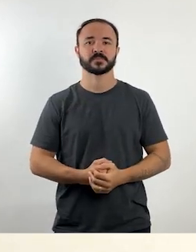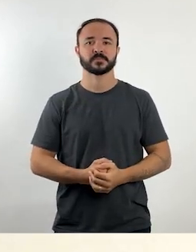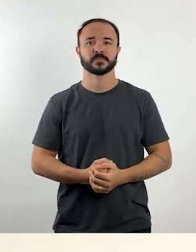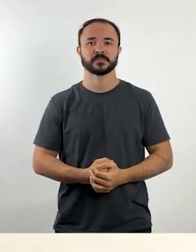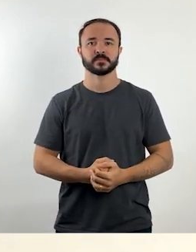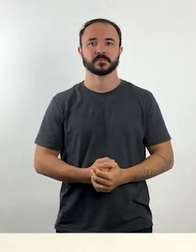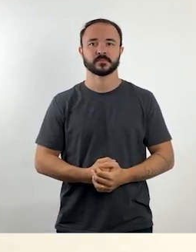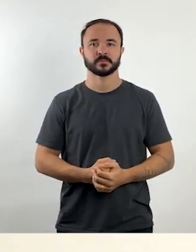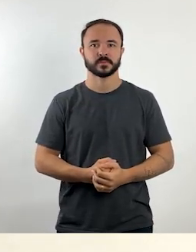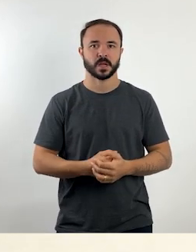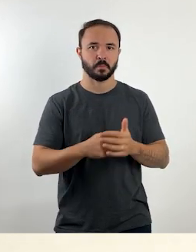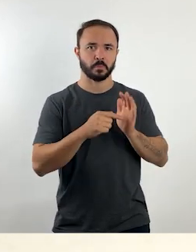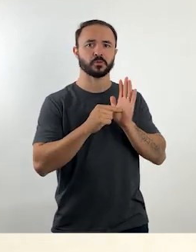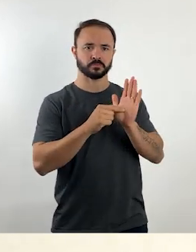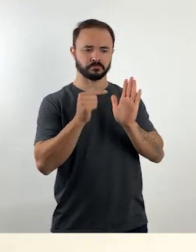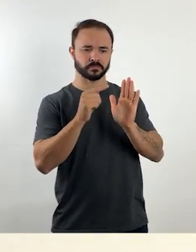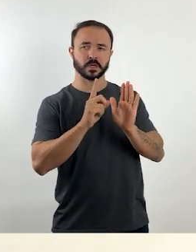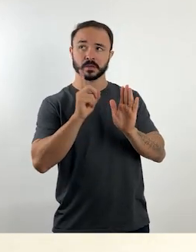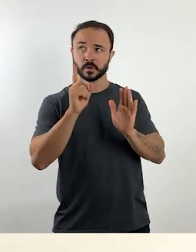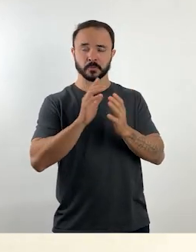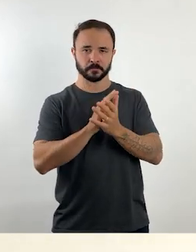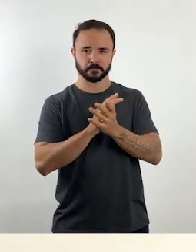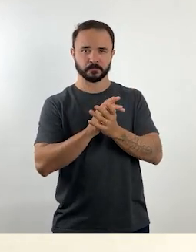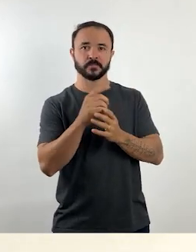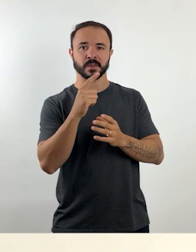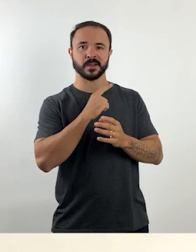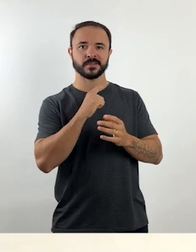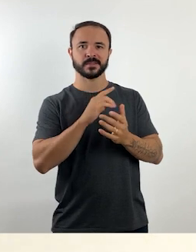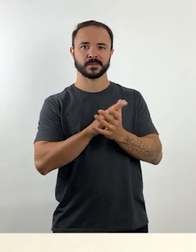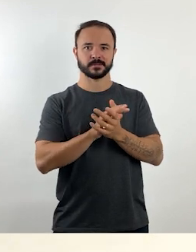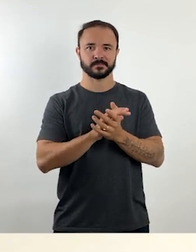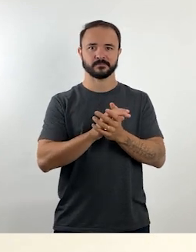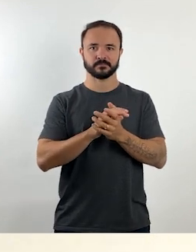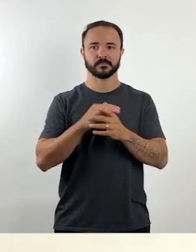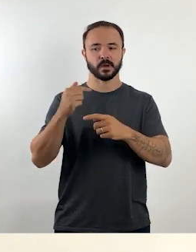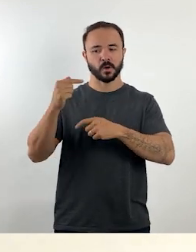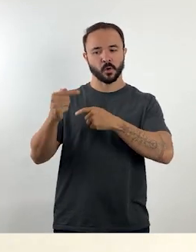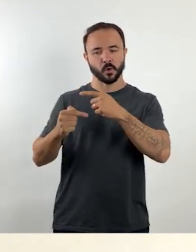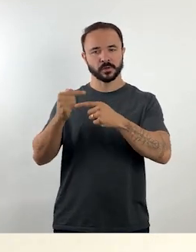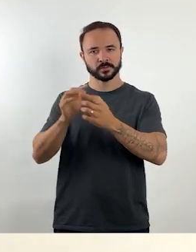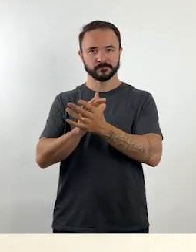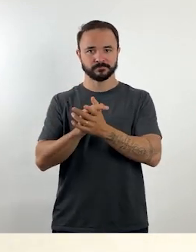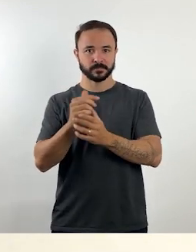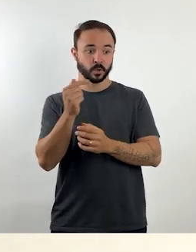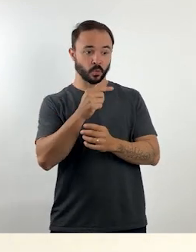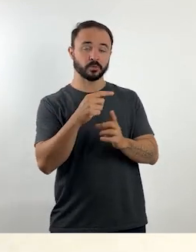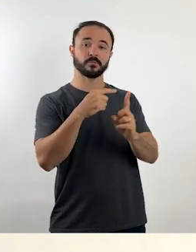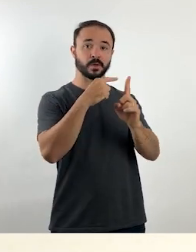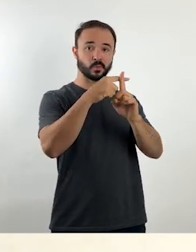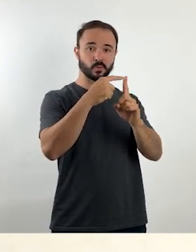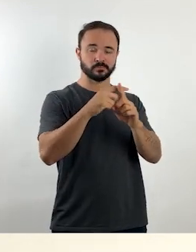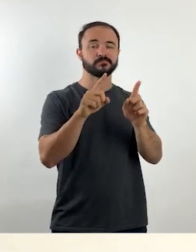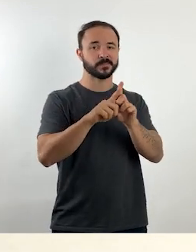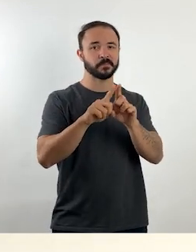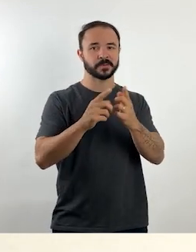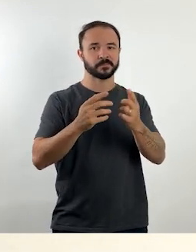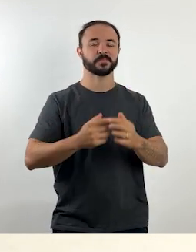Tá? Essa pecinha aqui, esse pinozinho aqui, ele tem um lado sendo uma rodinha e o outro lado sendo uma